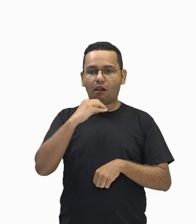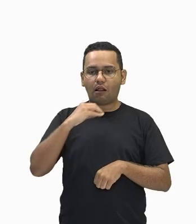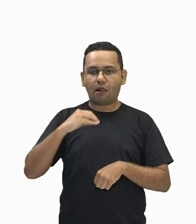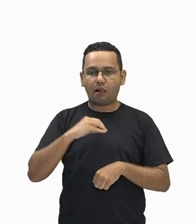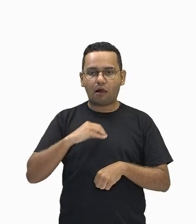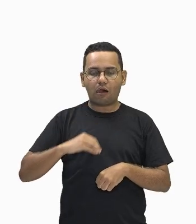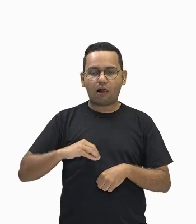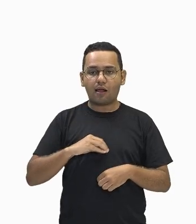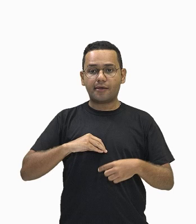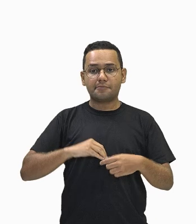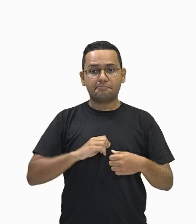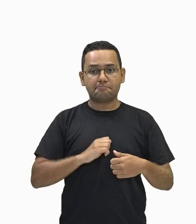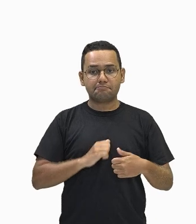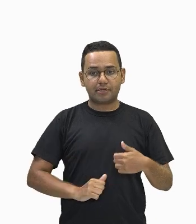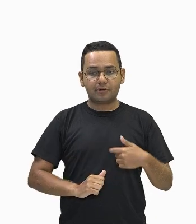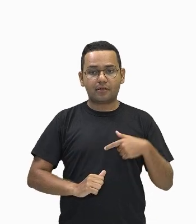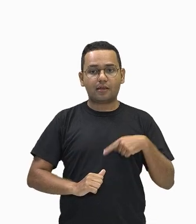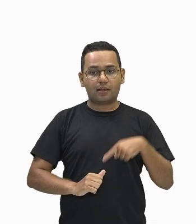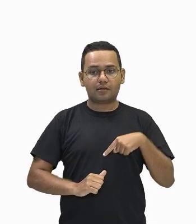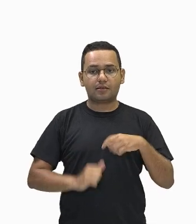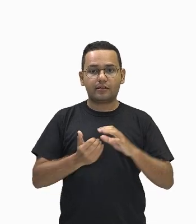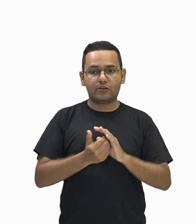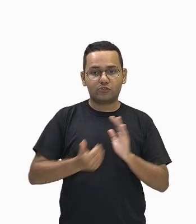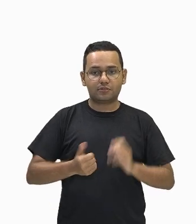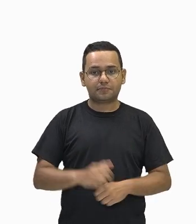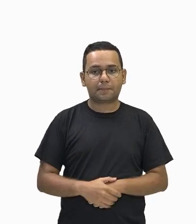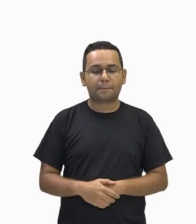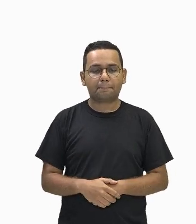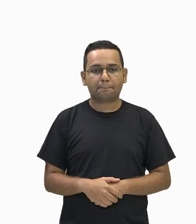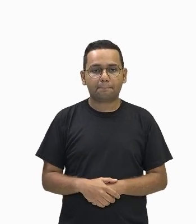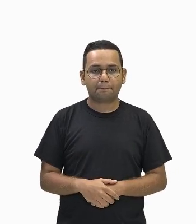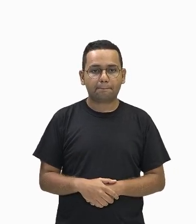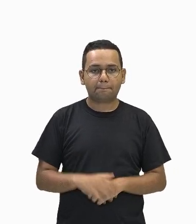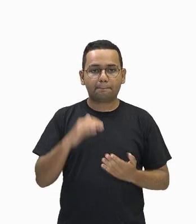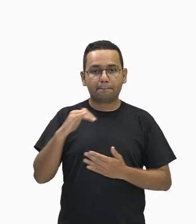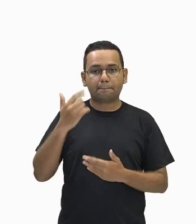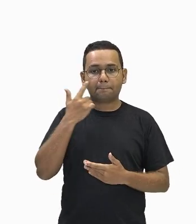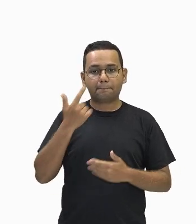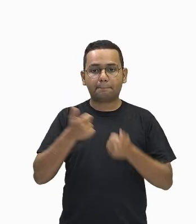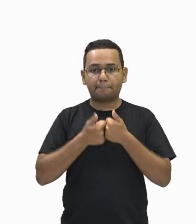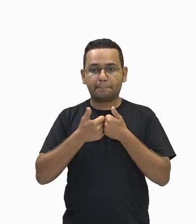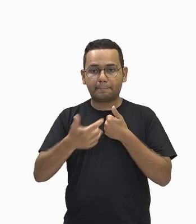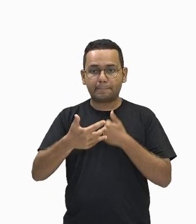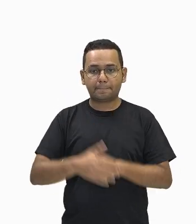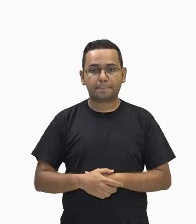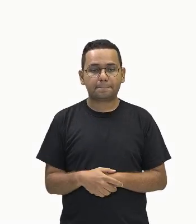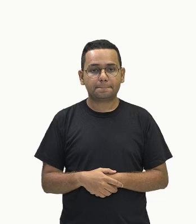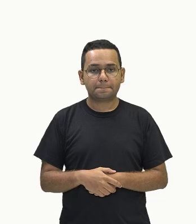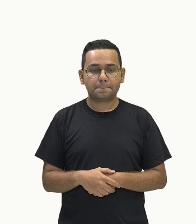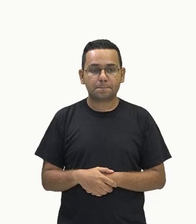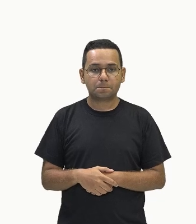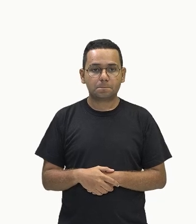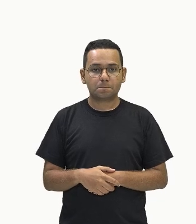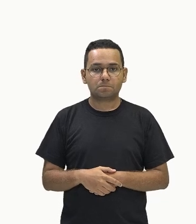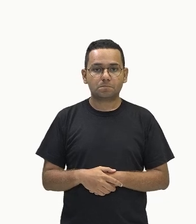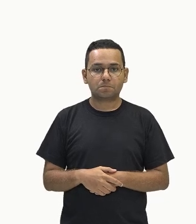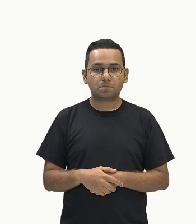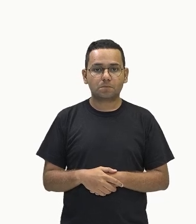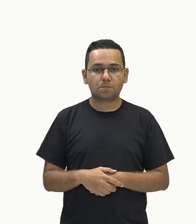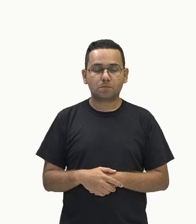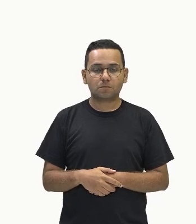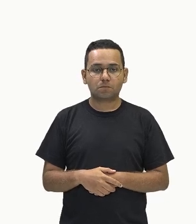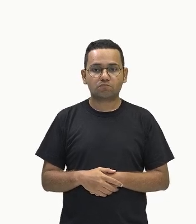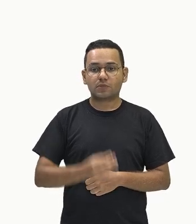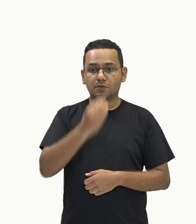a anatomia dos órgãos do nosso sistema digestório. O sistema digestório